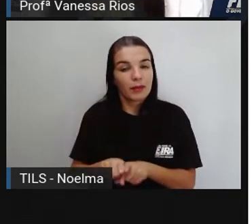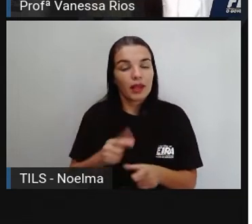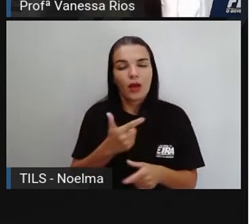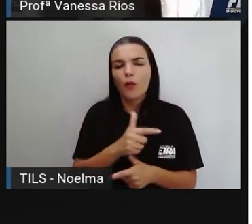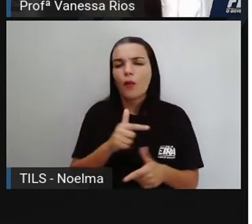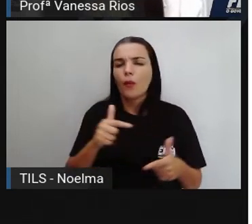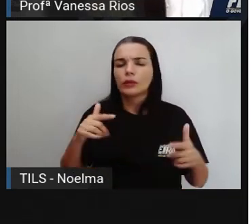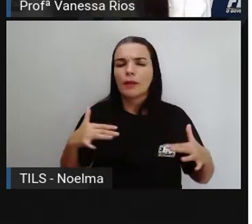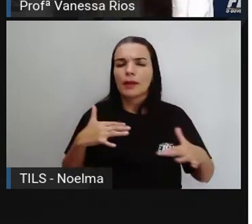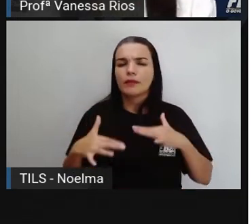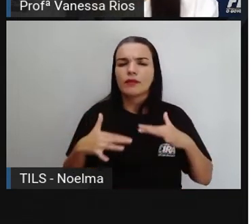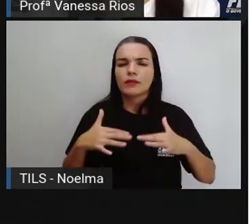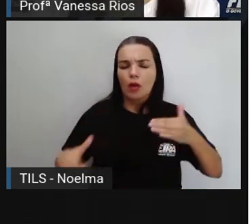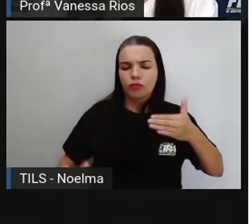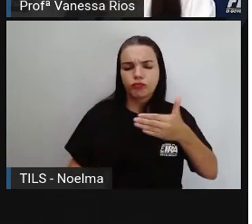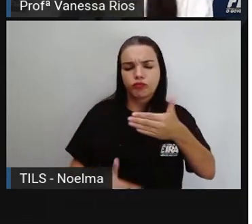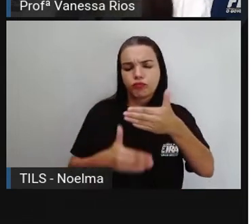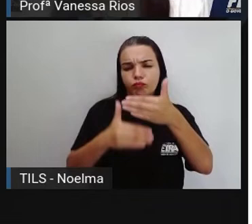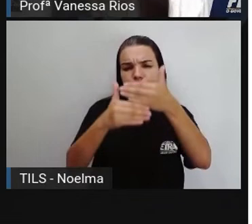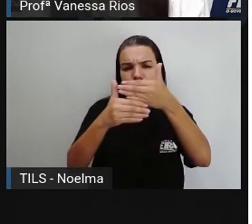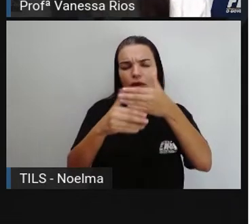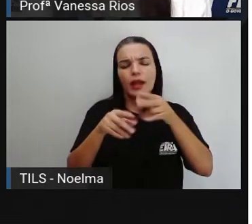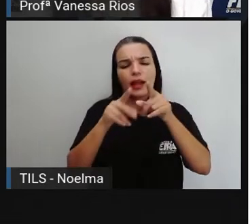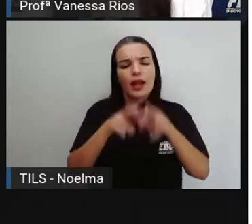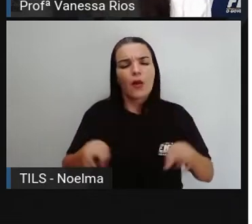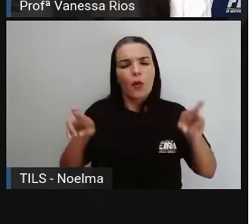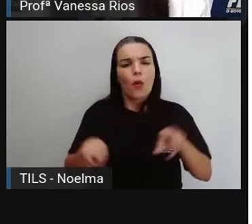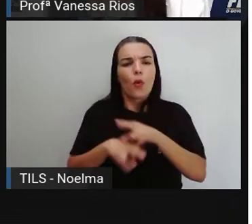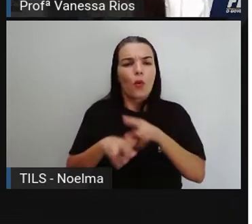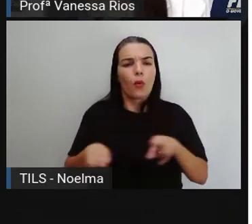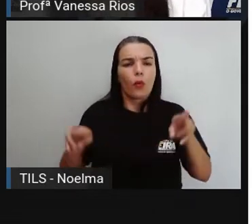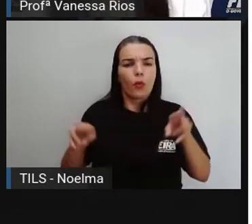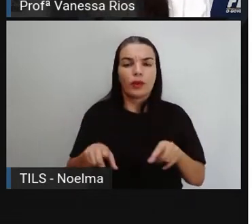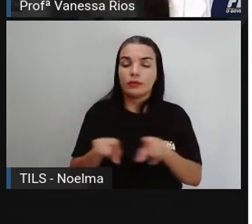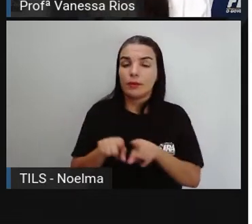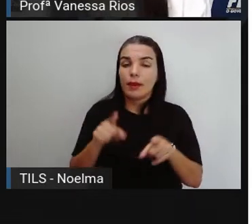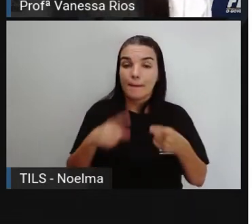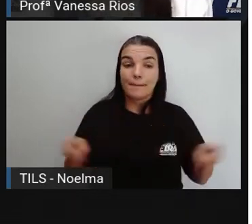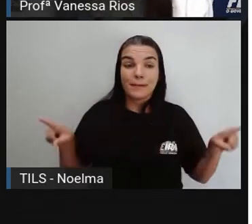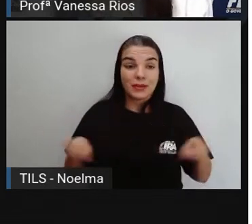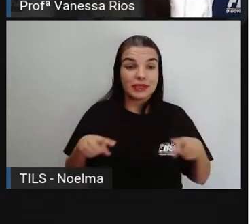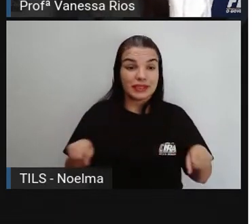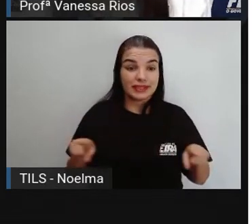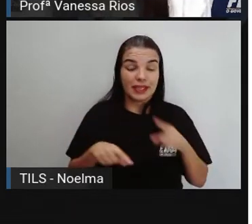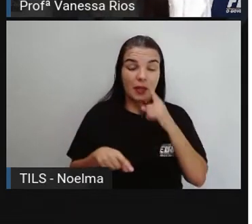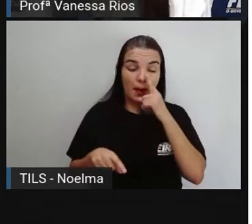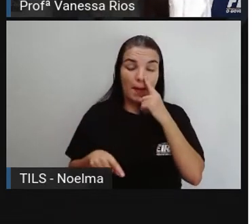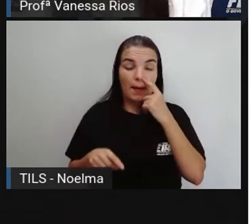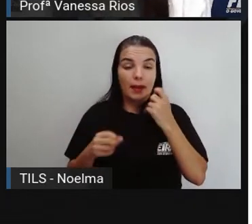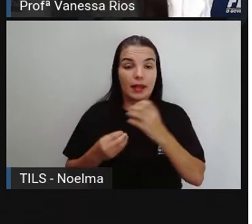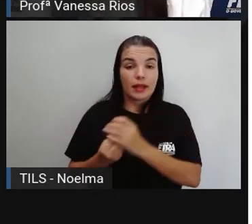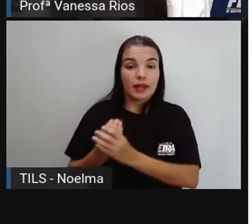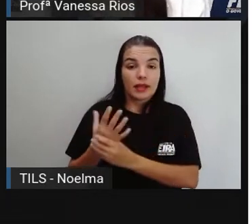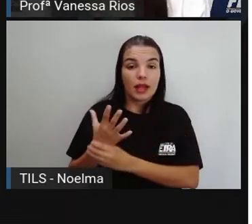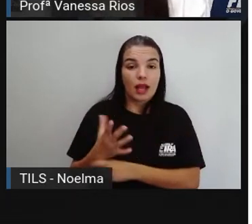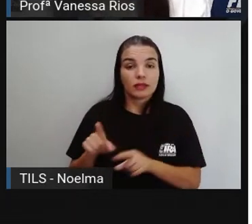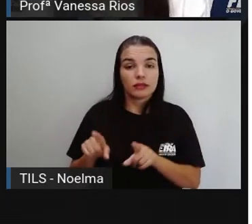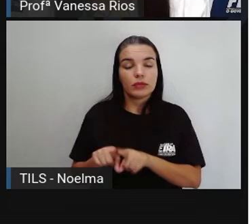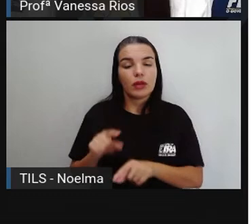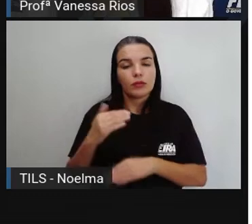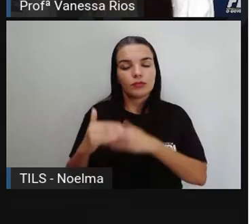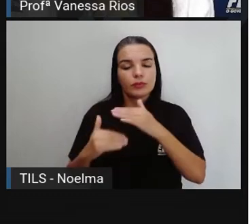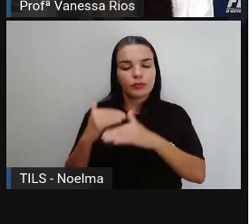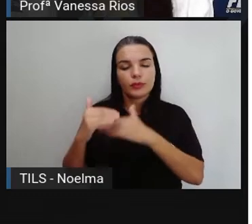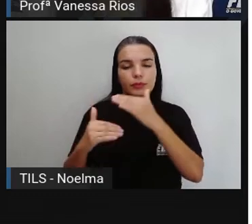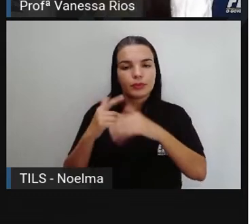são incorporadas aos vários ritmos, às músicas, né, que são criadas e que vão surgindo com